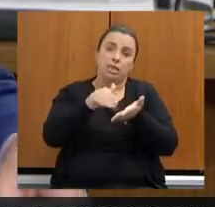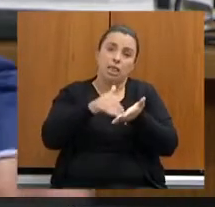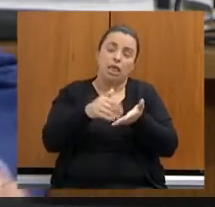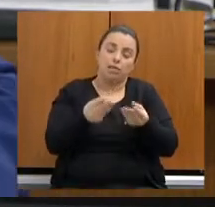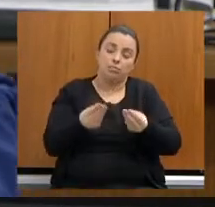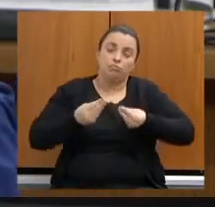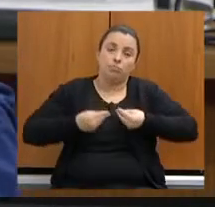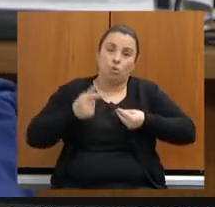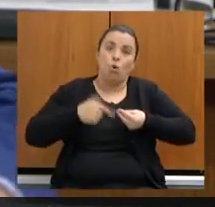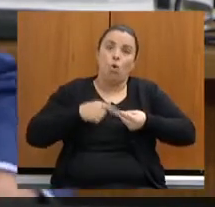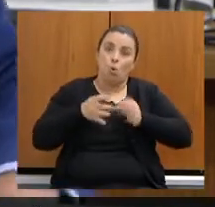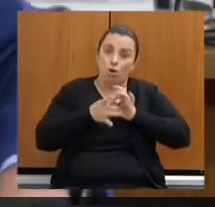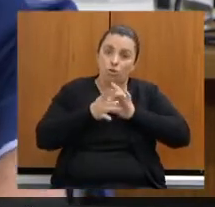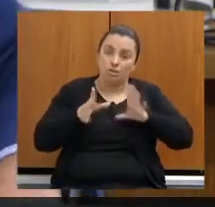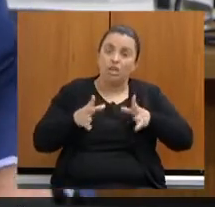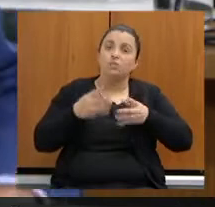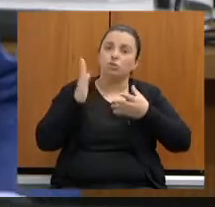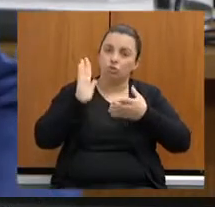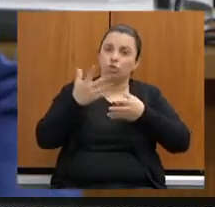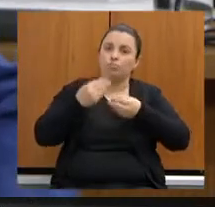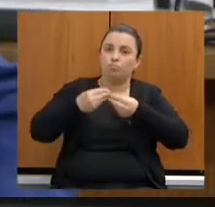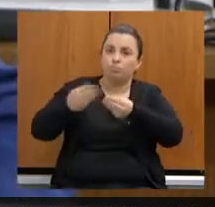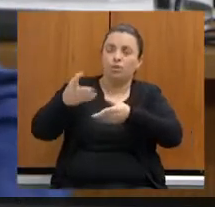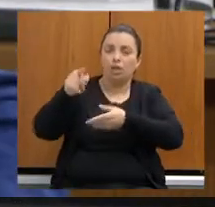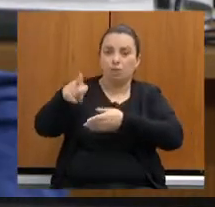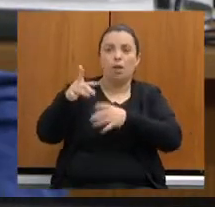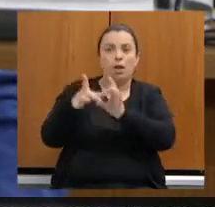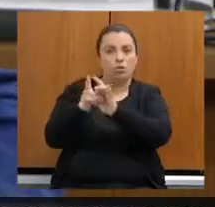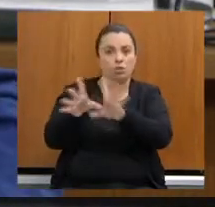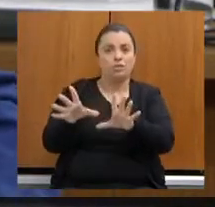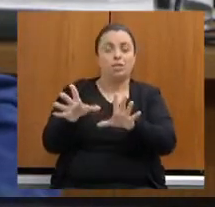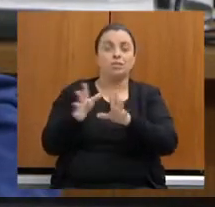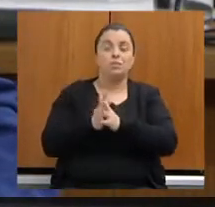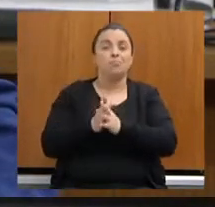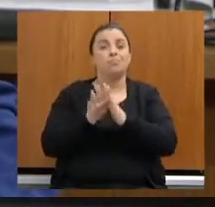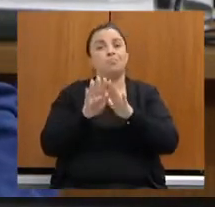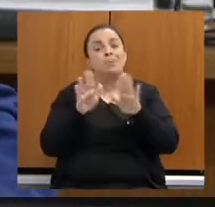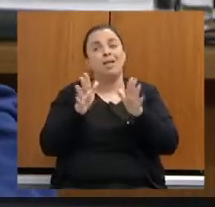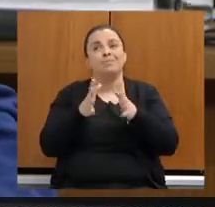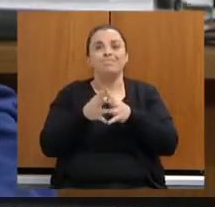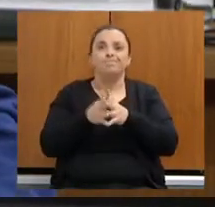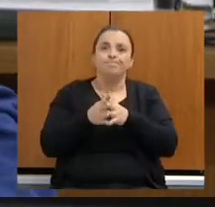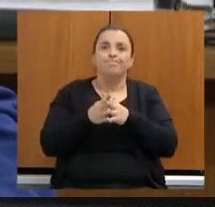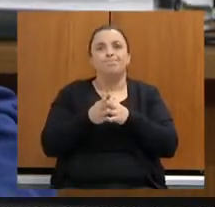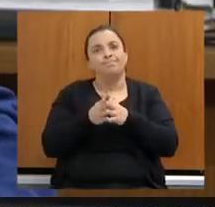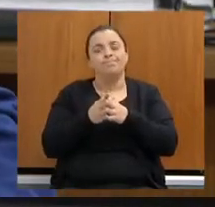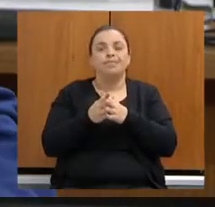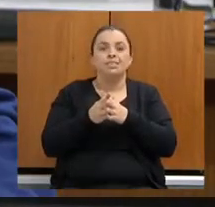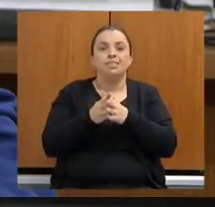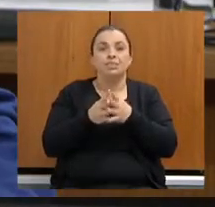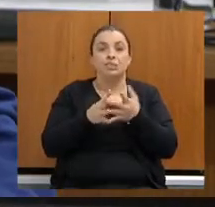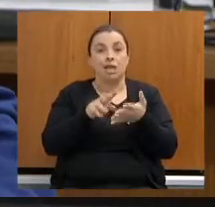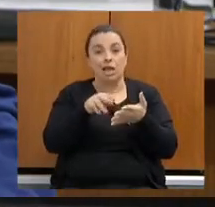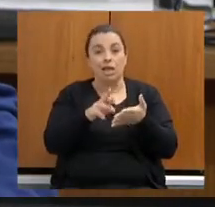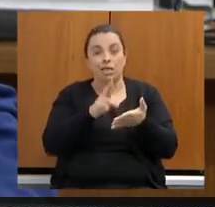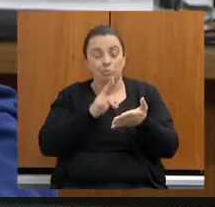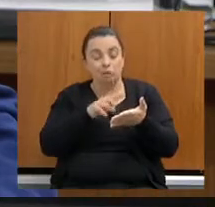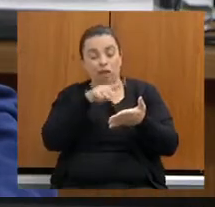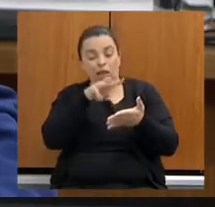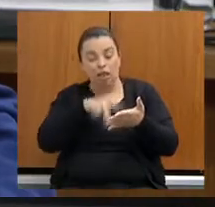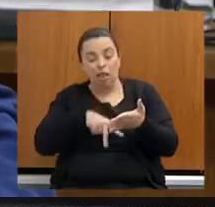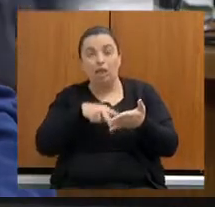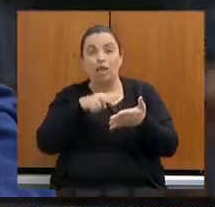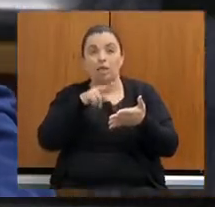para ele também mas assim é e a gente lindo a resposta eu já li reli